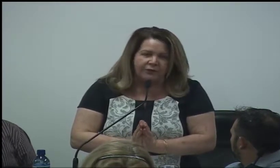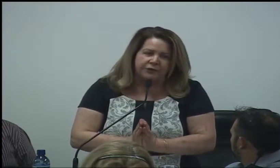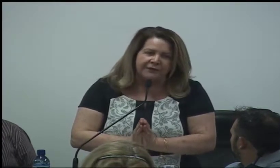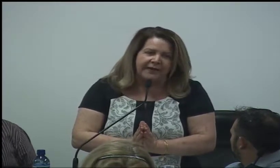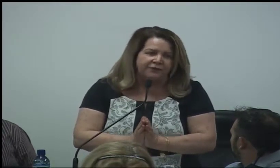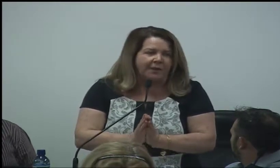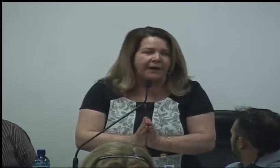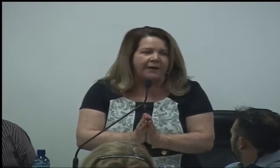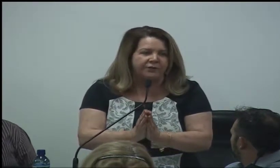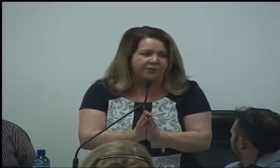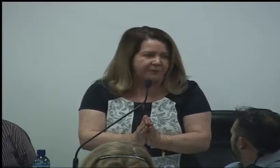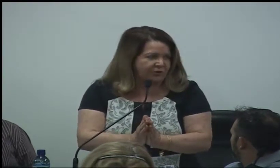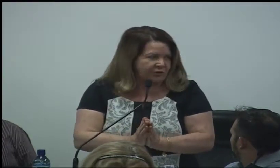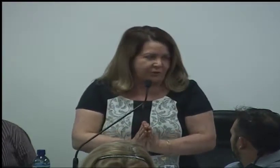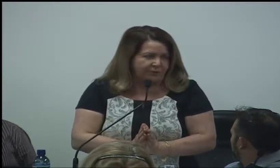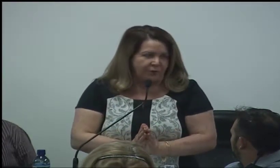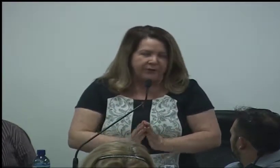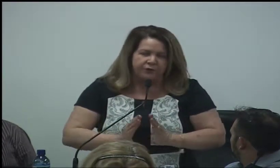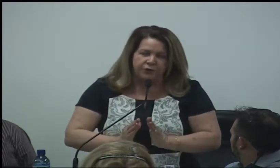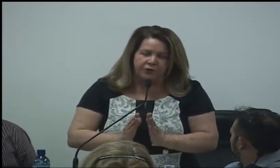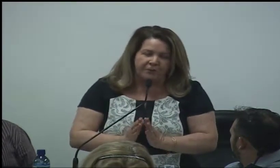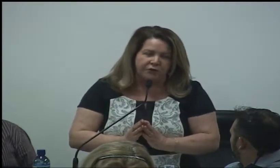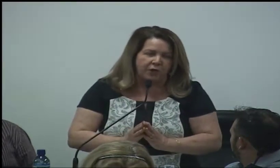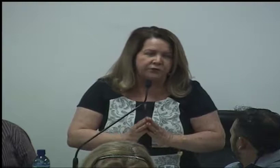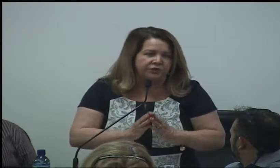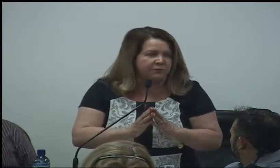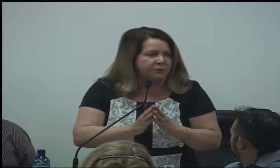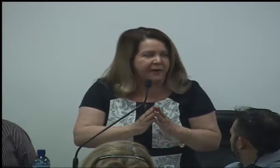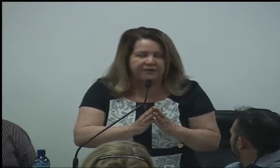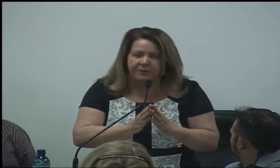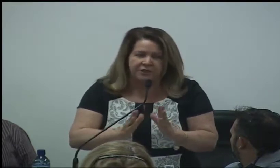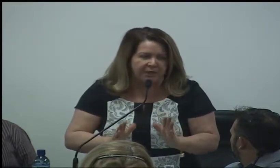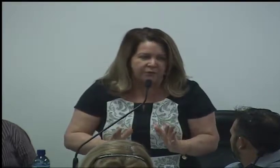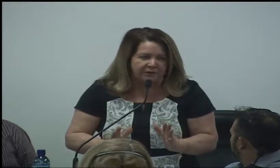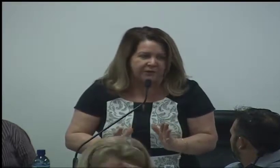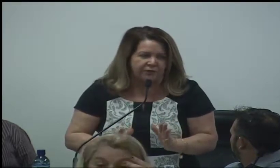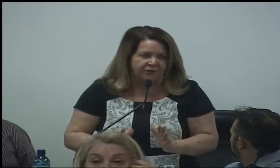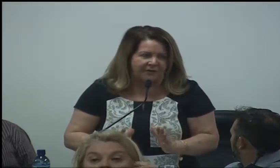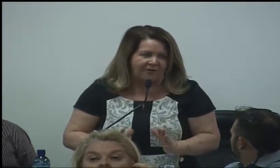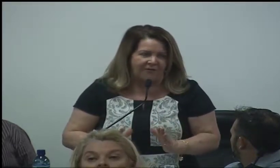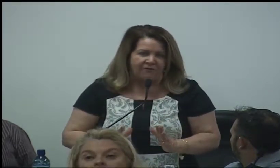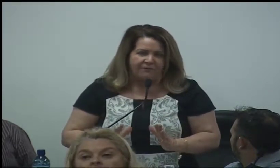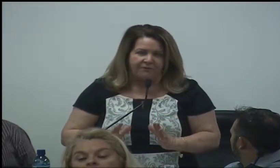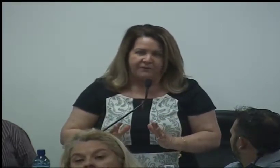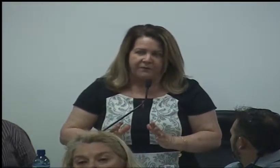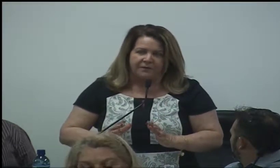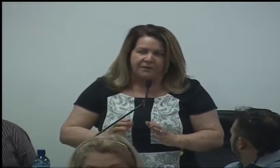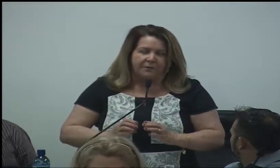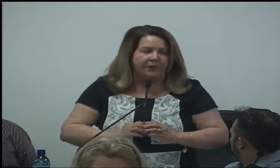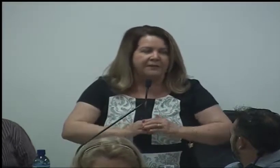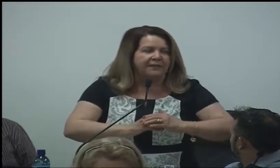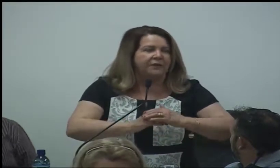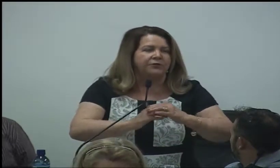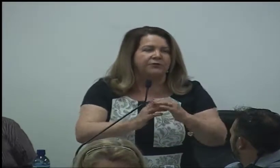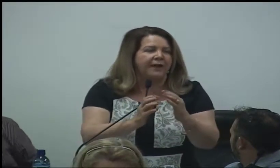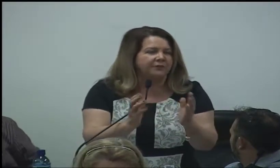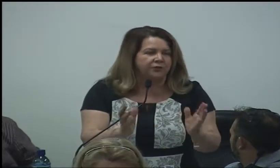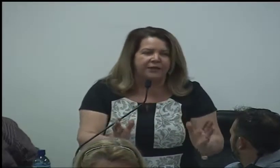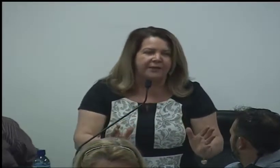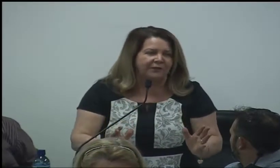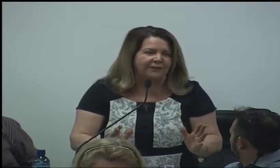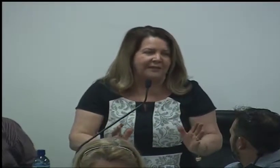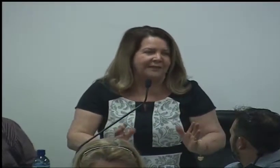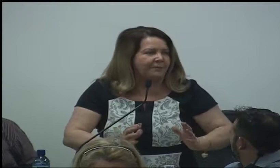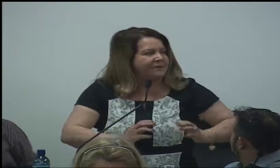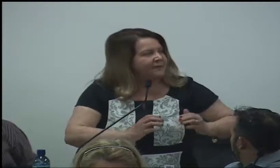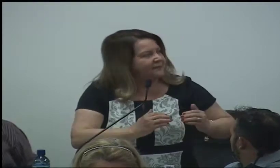dê continuidade ao trabalho que já começou. Quando o Silvio começou, nós não tínhamos praticamente nenhum distrito industrial. Pode ser que não estivesse do